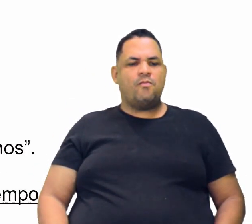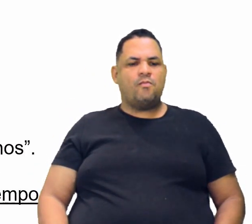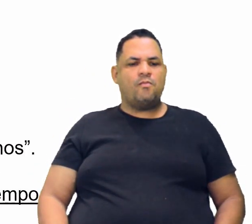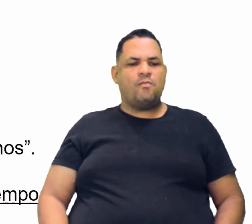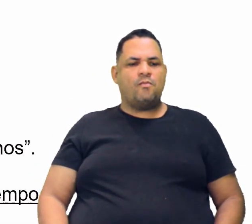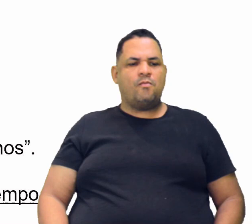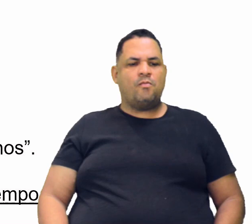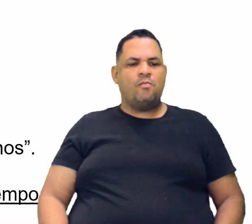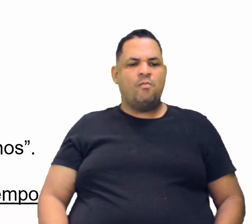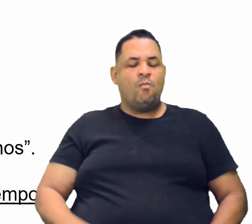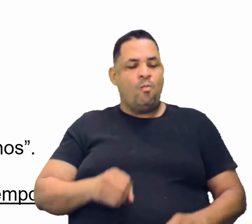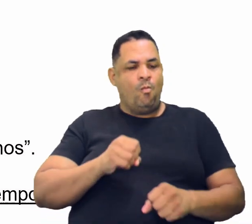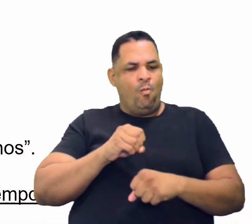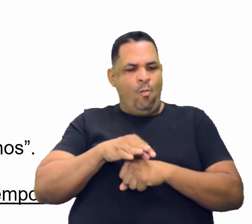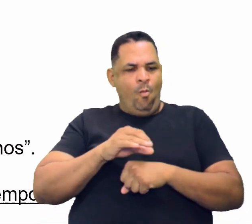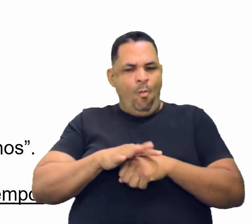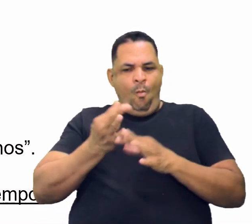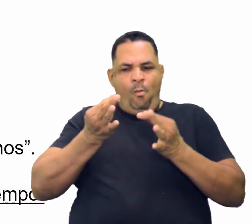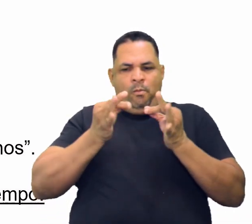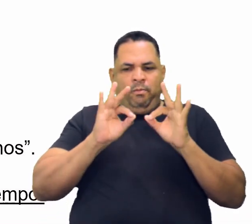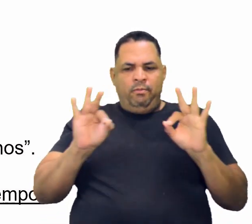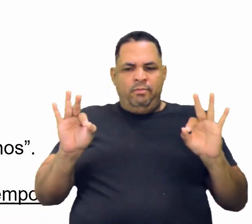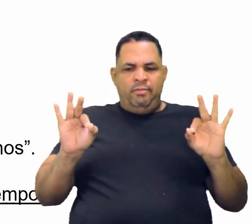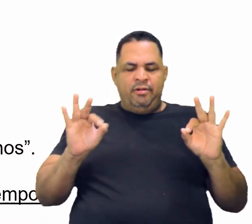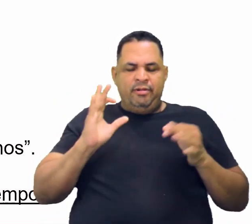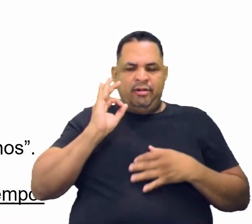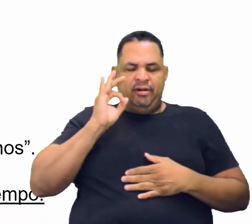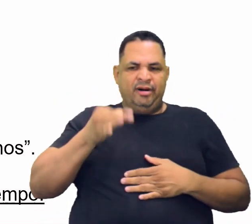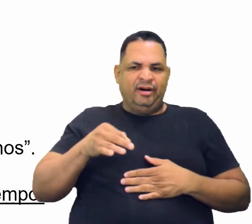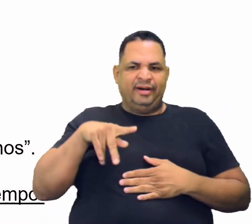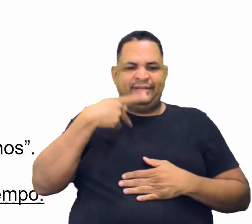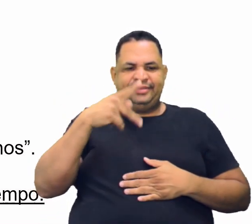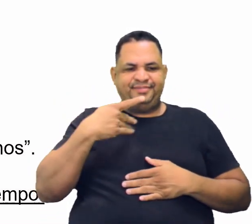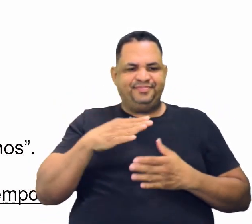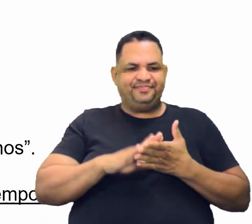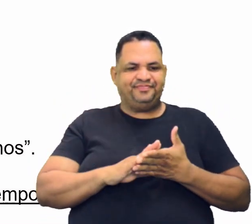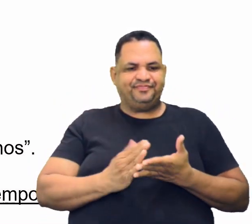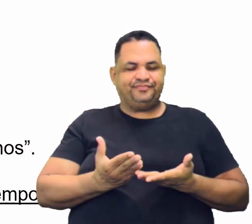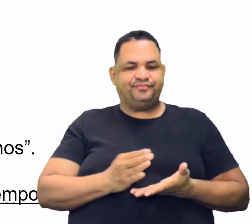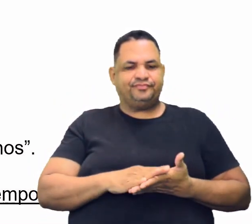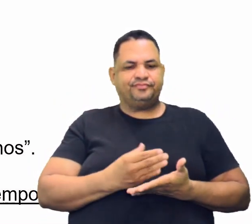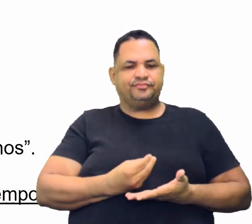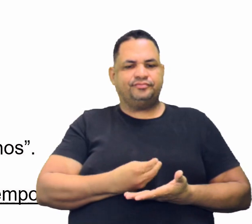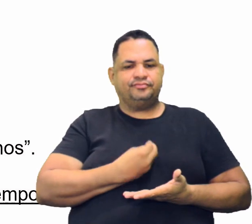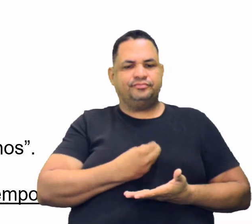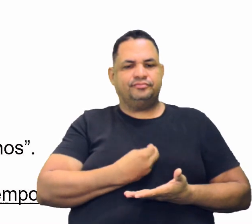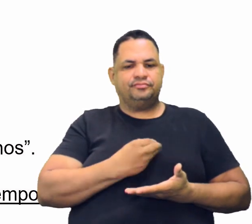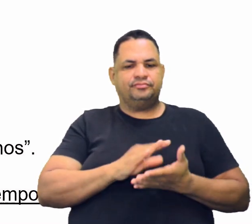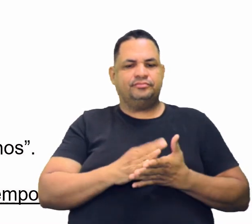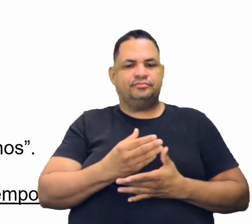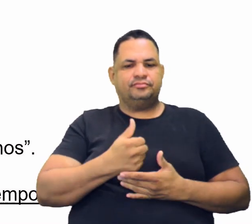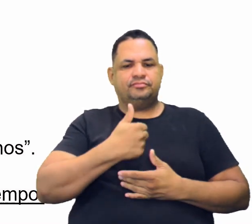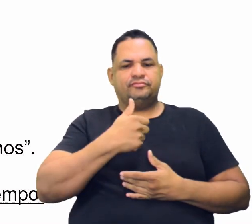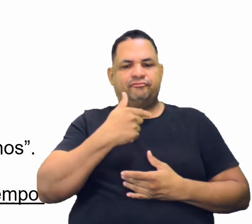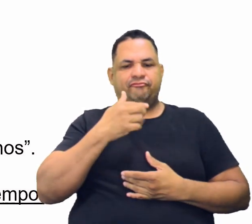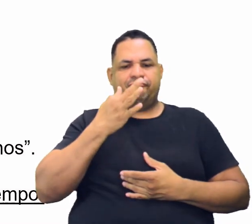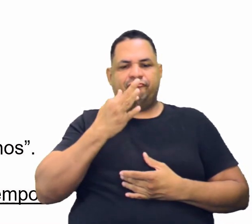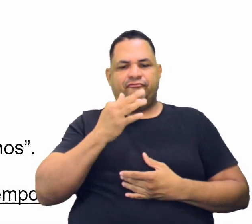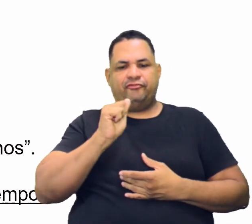ó, a dica é muito simples, amadinha. A forma correta de falar é morava lá